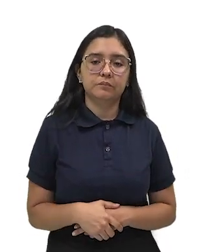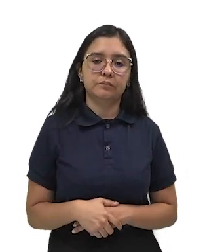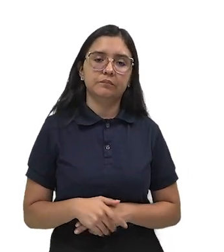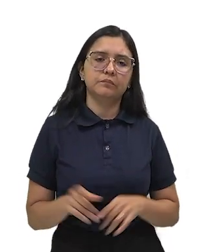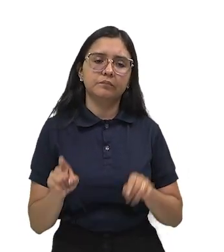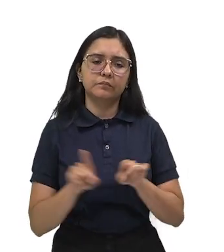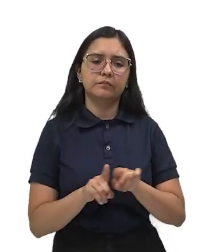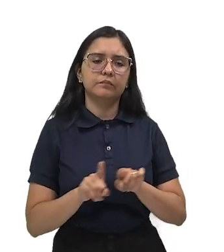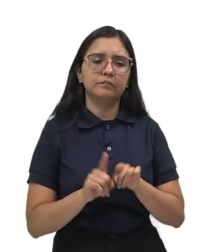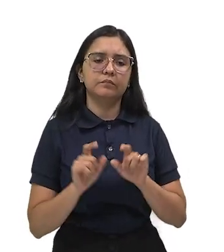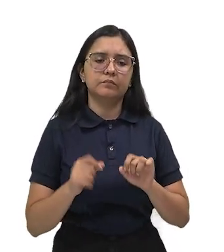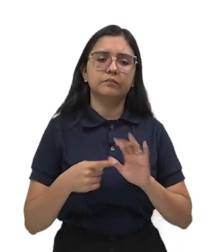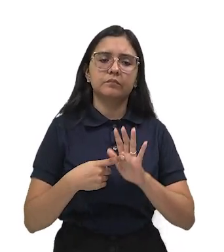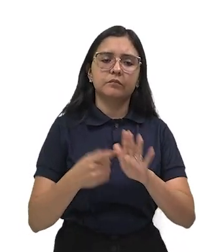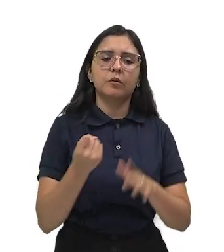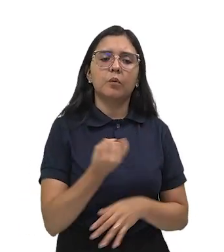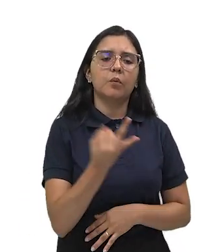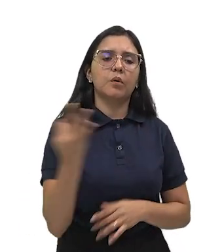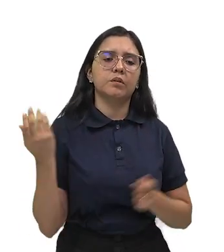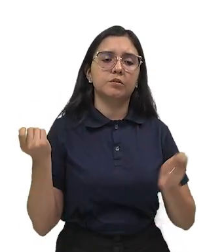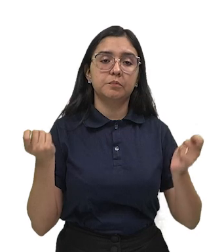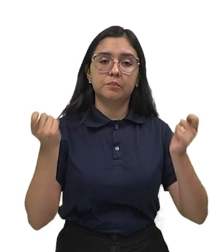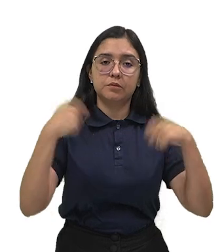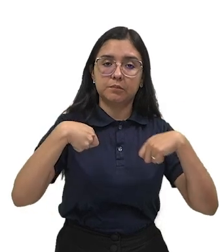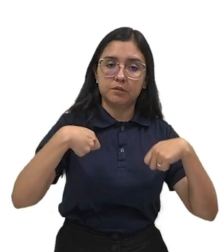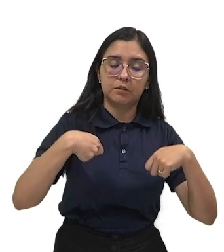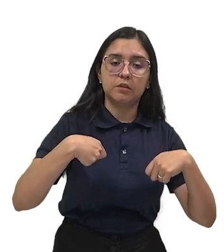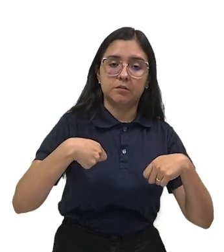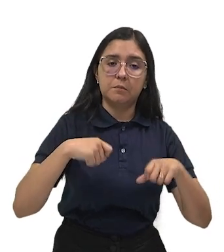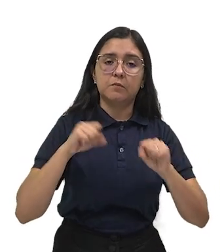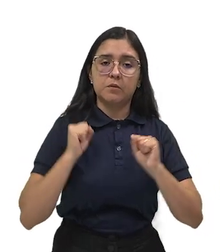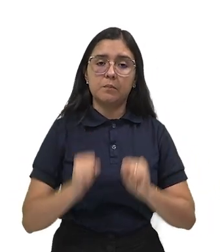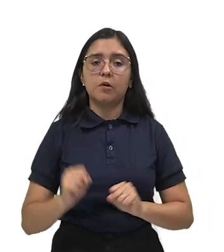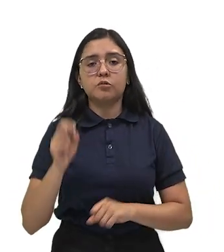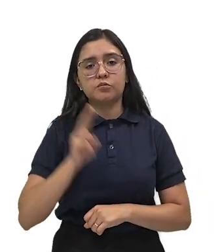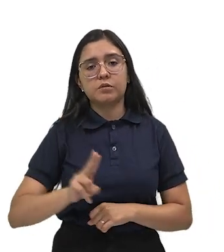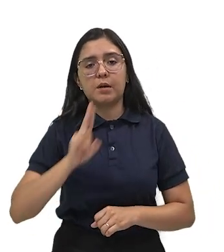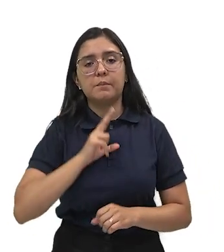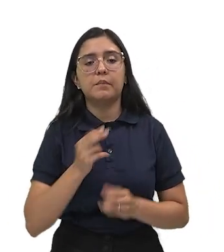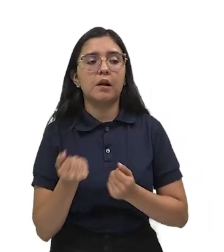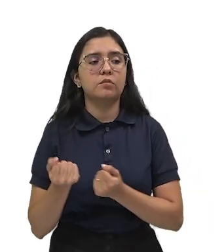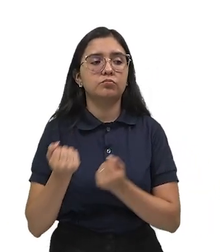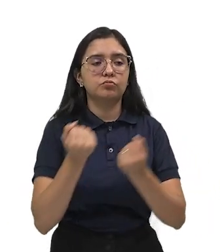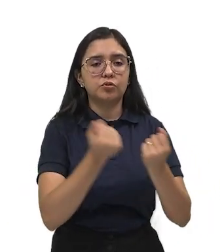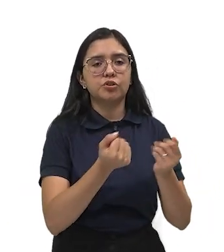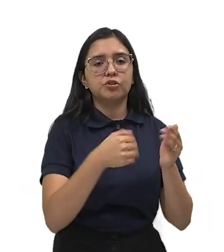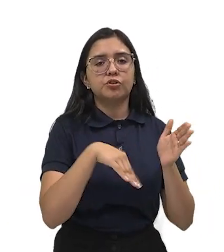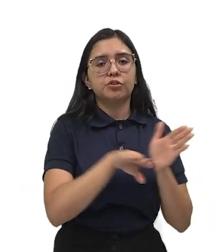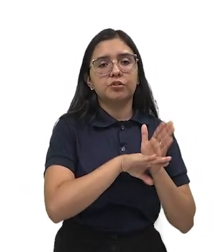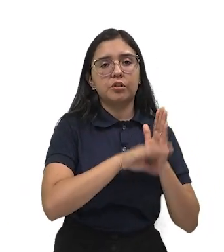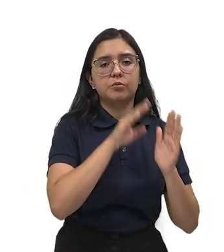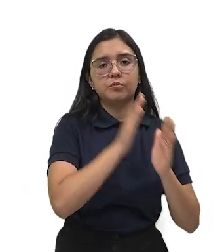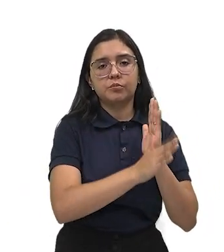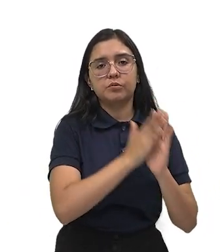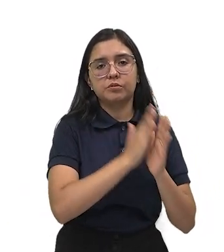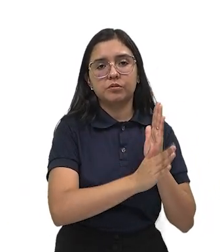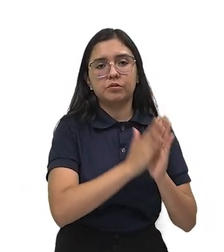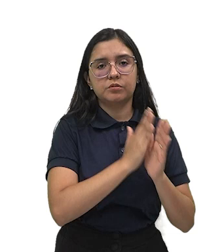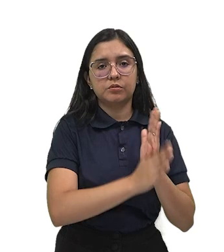uma ideia de quantas maneiras, né? Olha aí, quantas maneiras você pode ir da sua casa ao centro da cidade